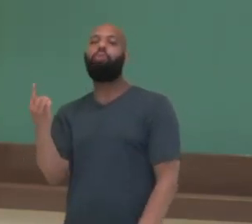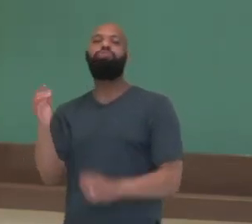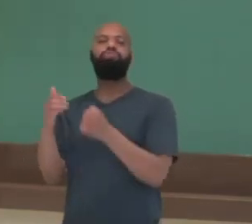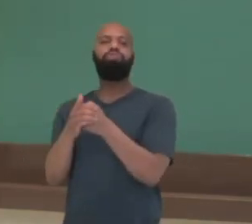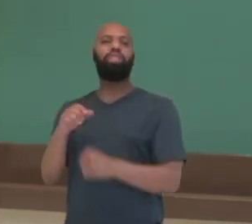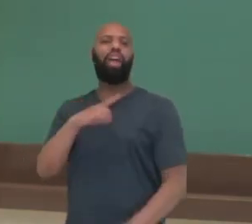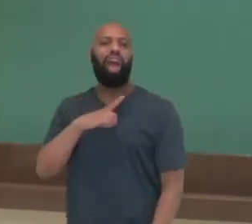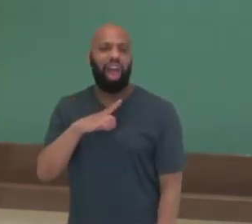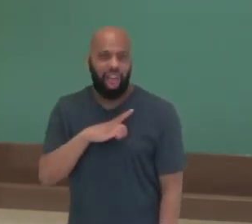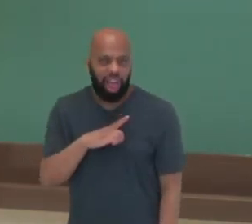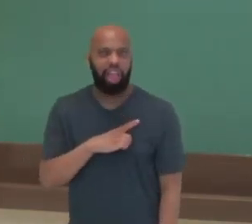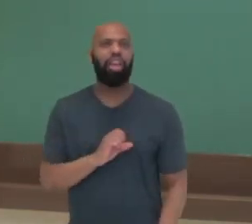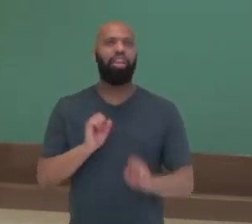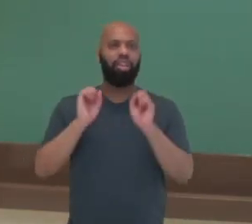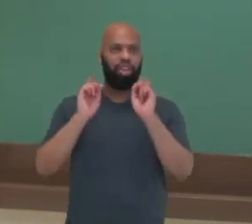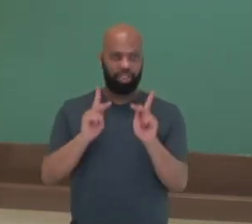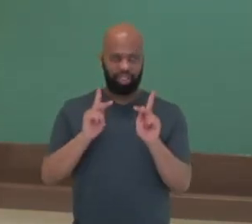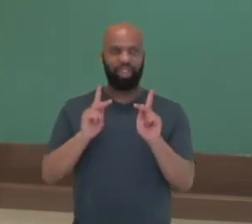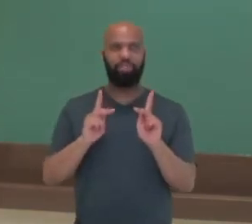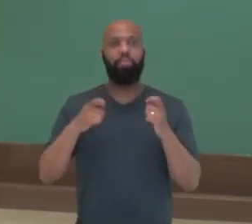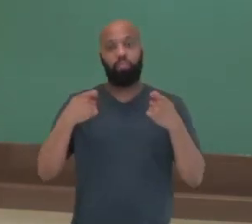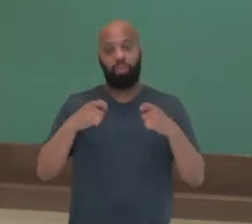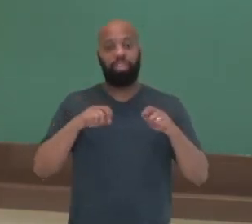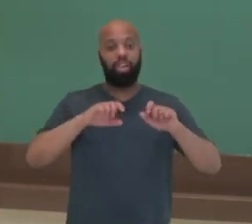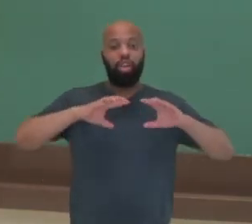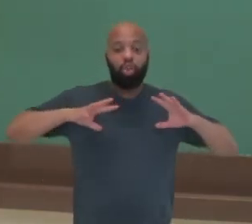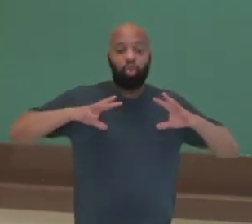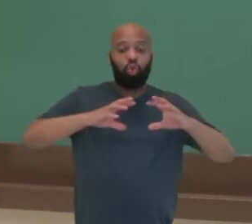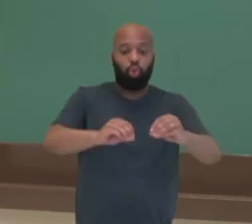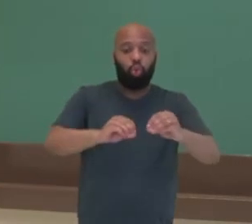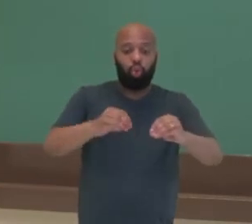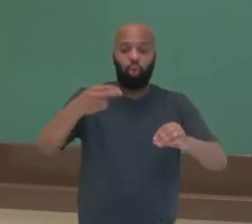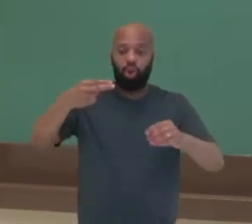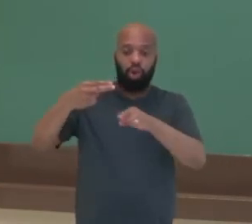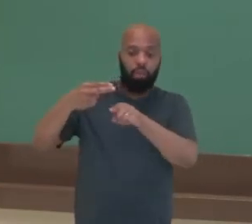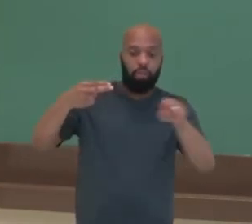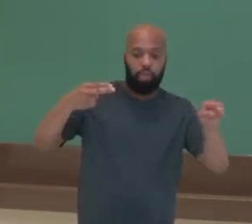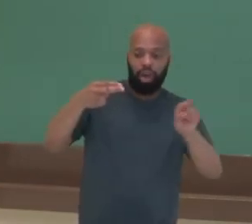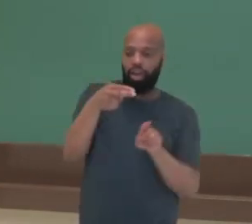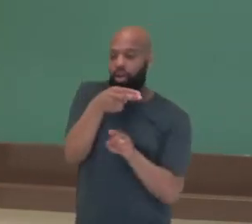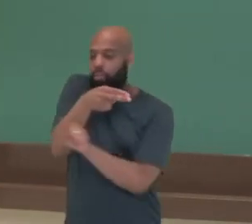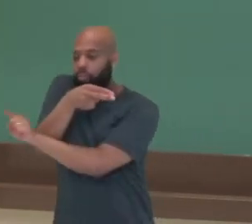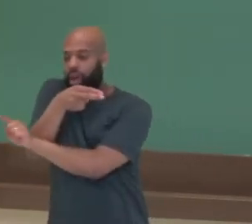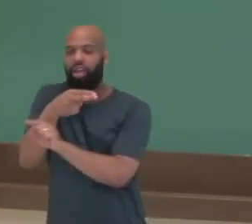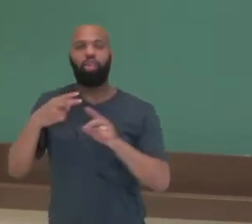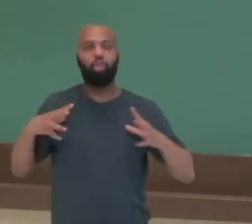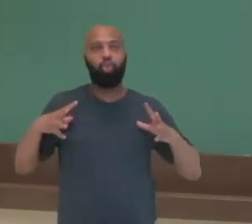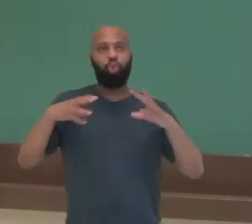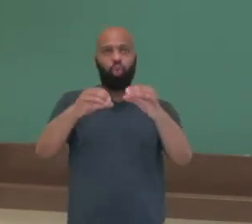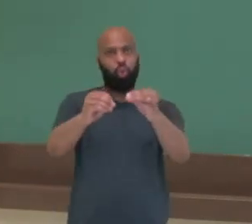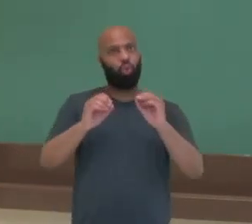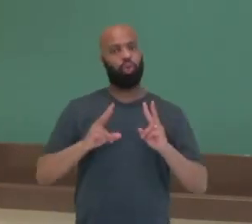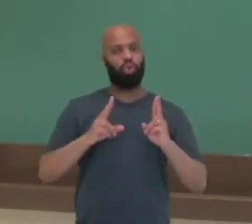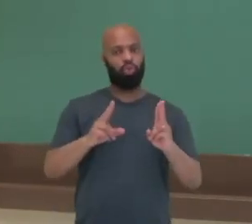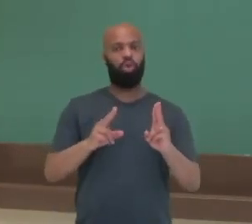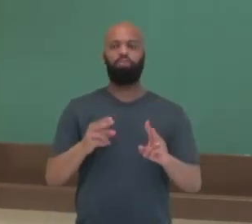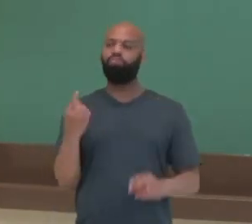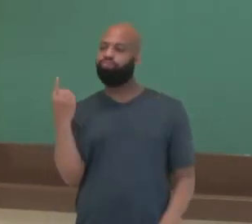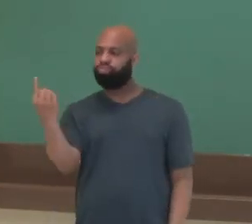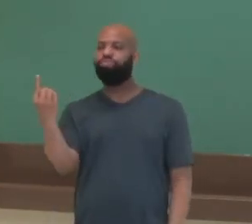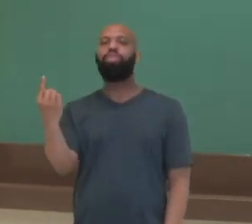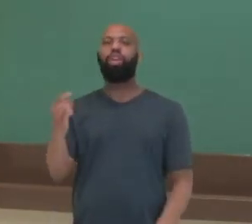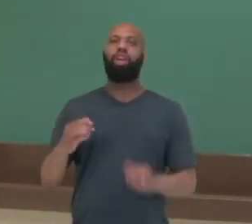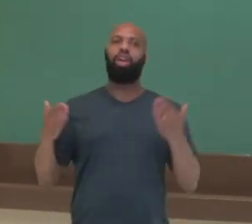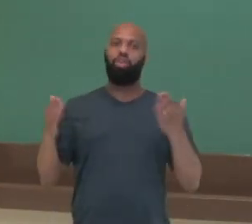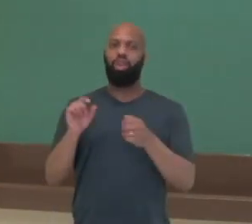esse valorzinho que está depois da igualdade, tá? Então, como ele não tem denominador, o denominador vale